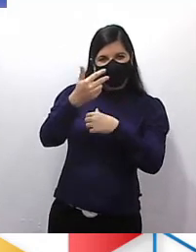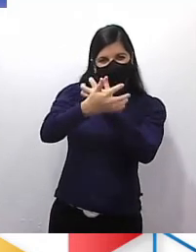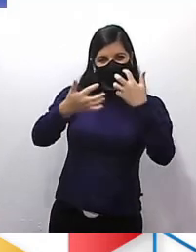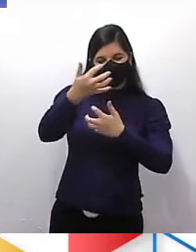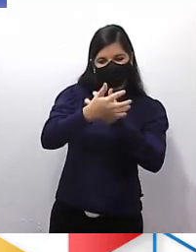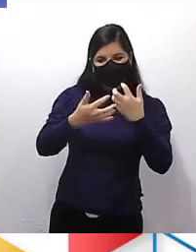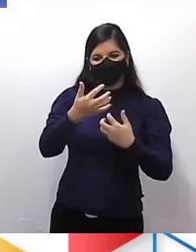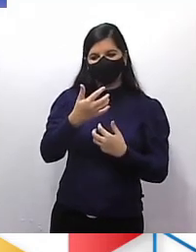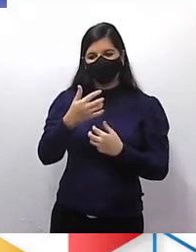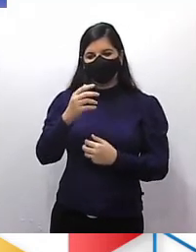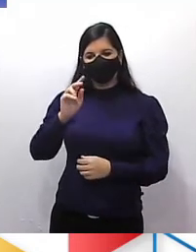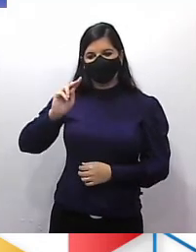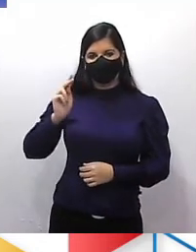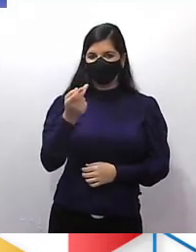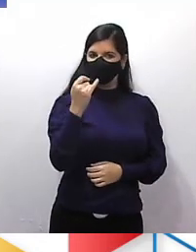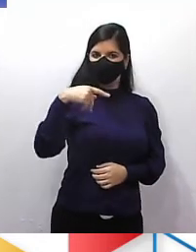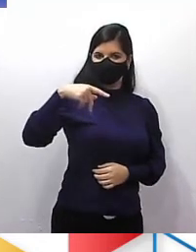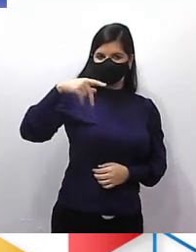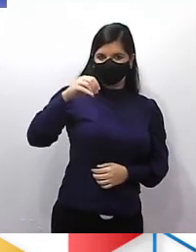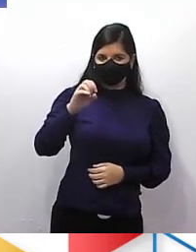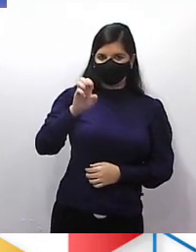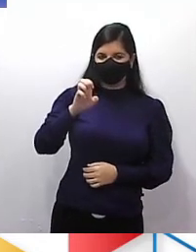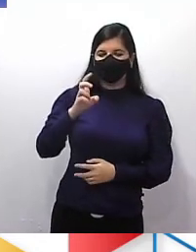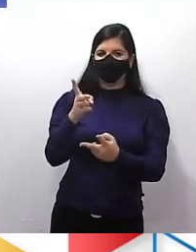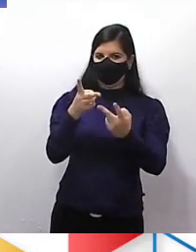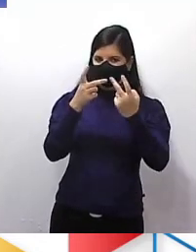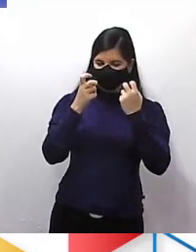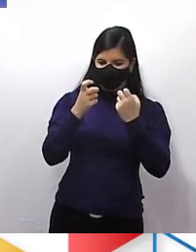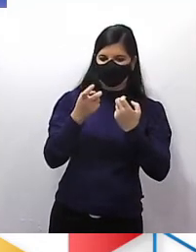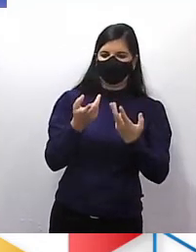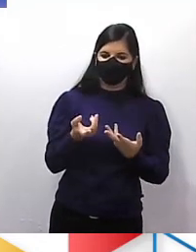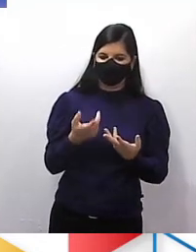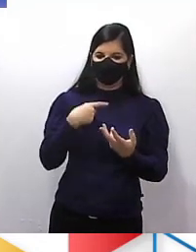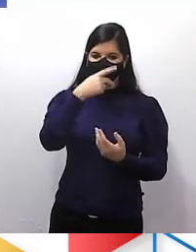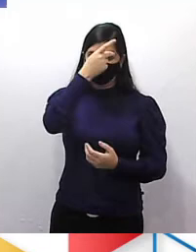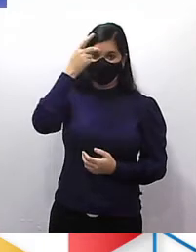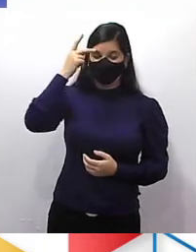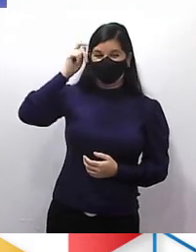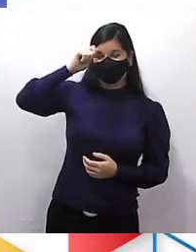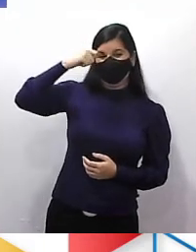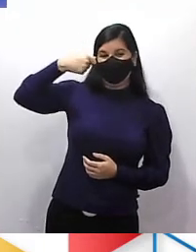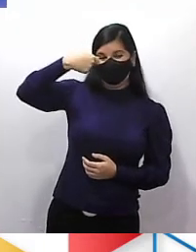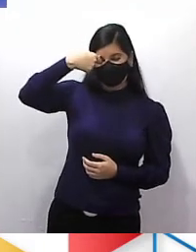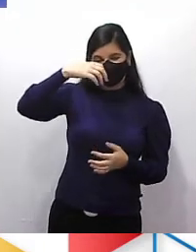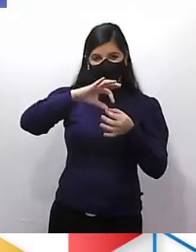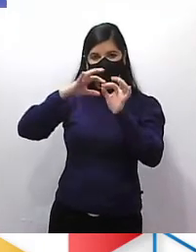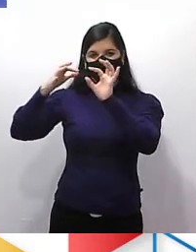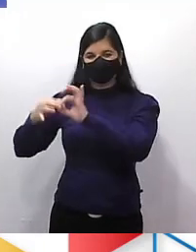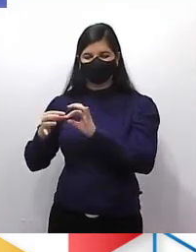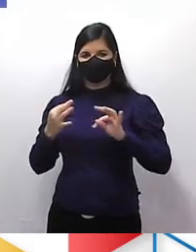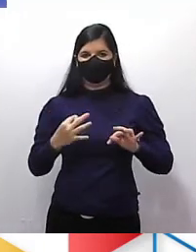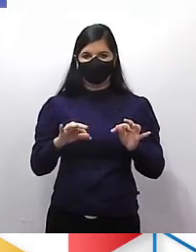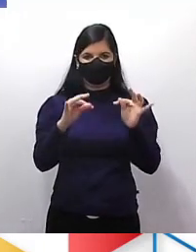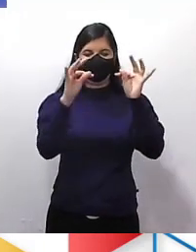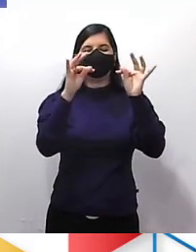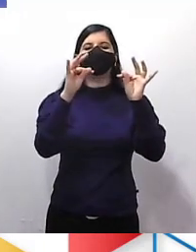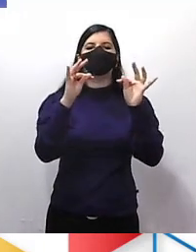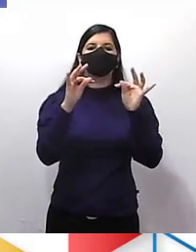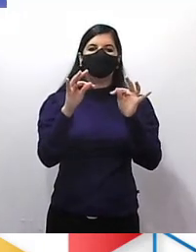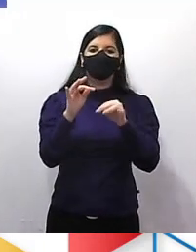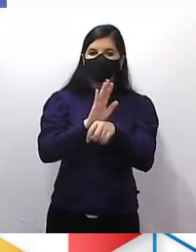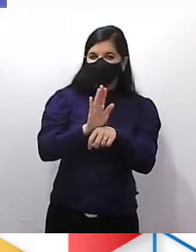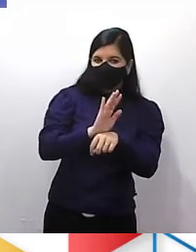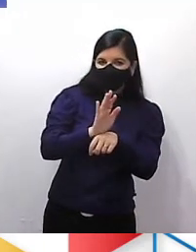Luz Hipnose e assistir o clipe, você vai ver pessoas negras nesse contexto tecnológico, nesse contexto de